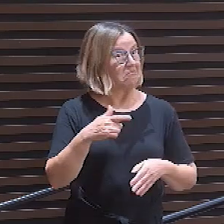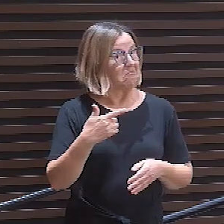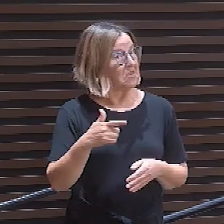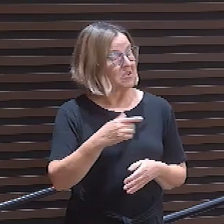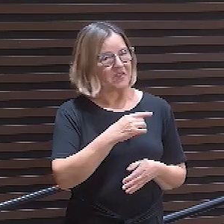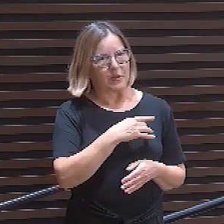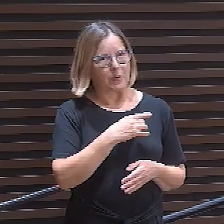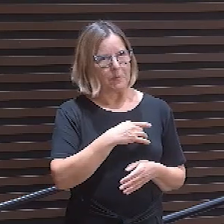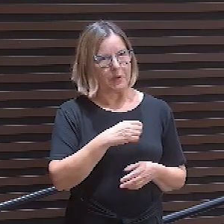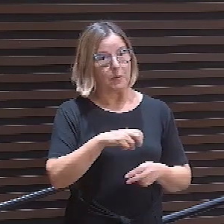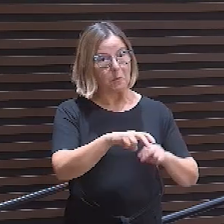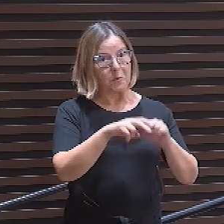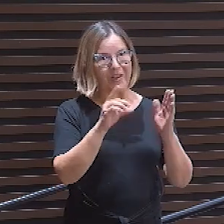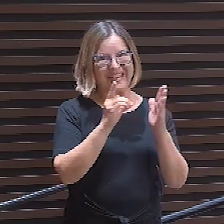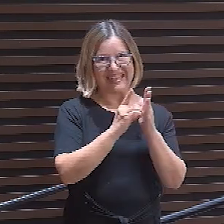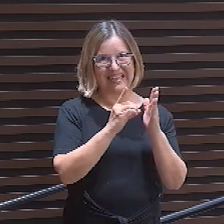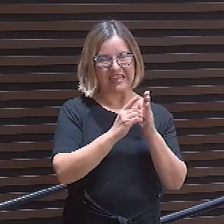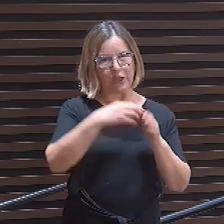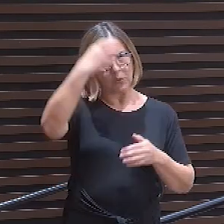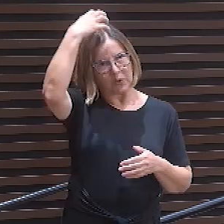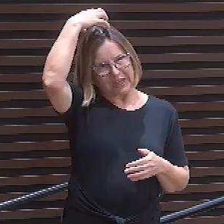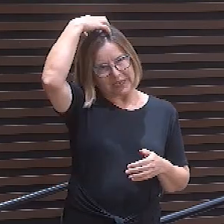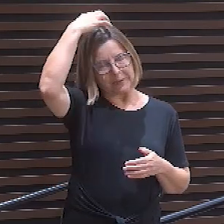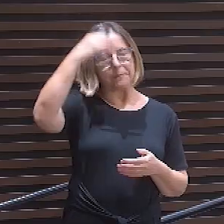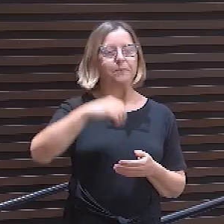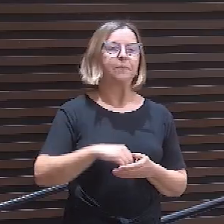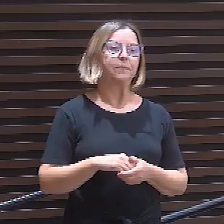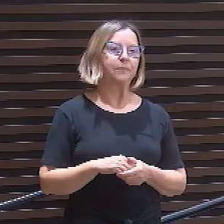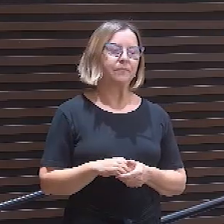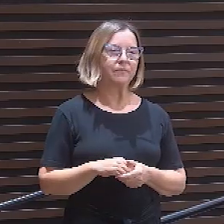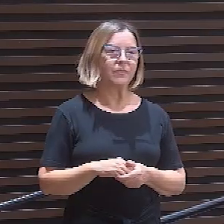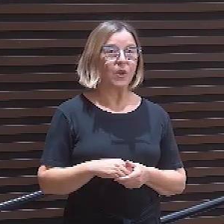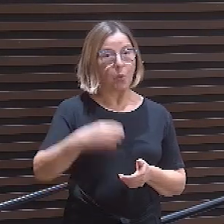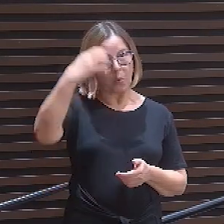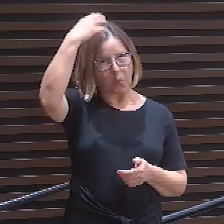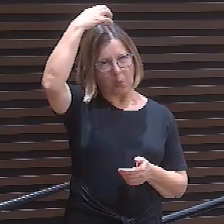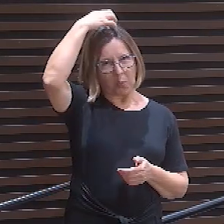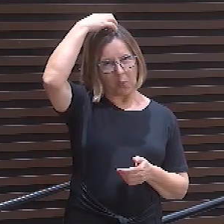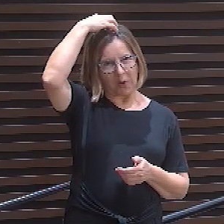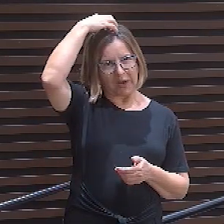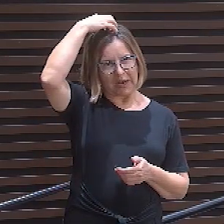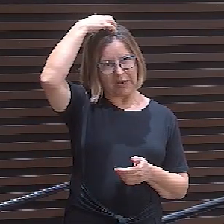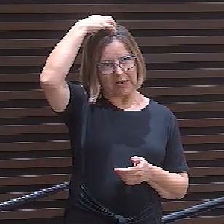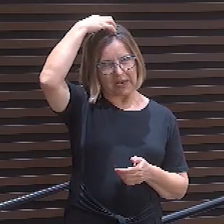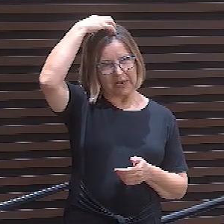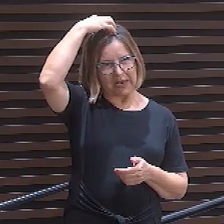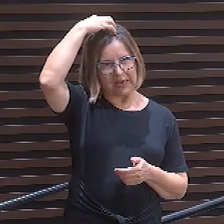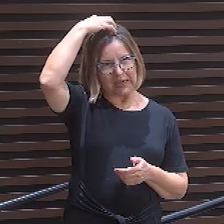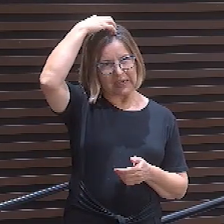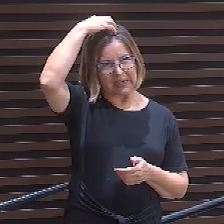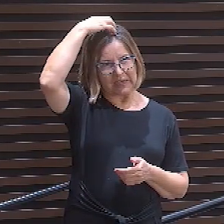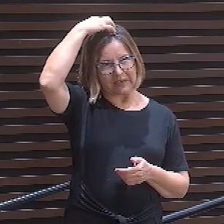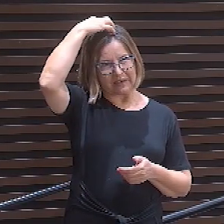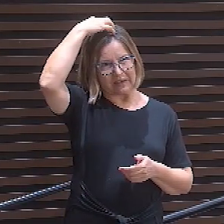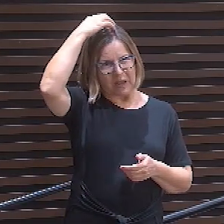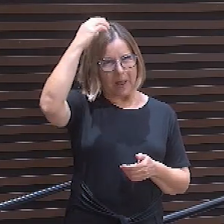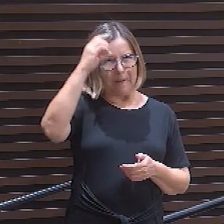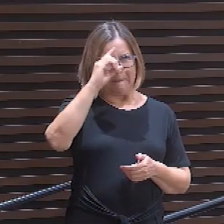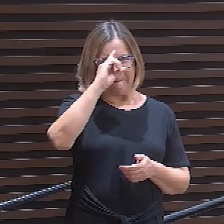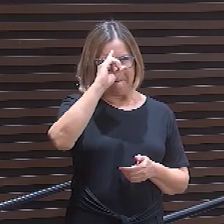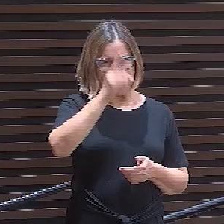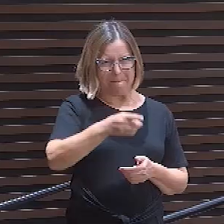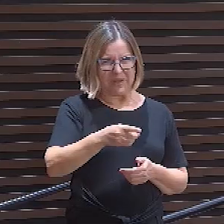pelo decreto do rei. O rei havia dado ordem às parteiras para